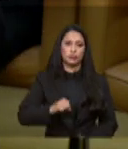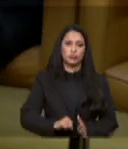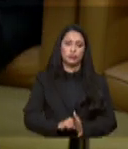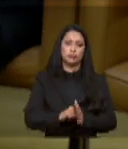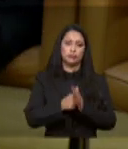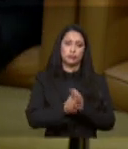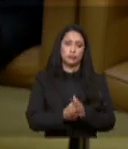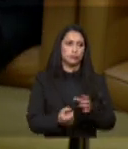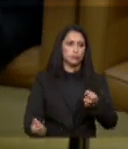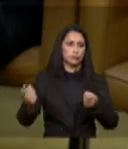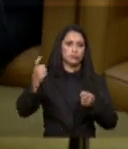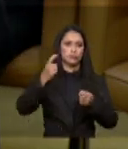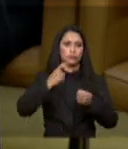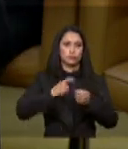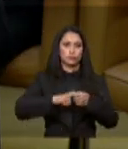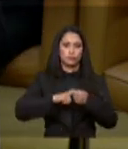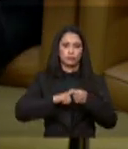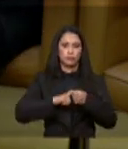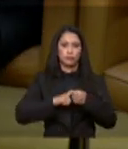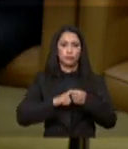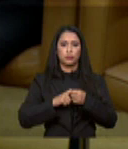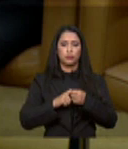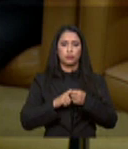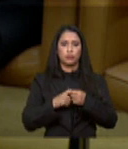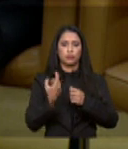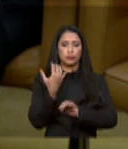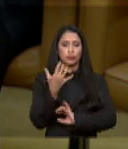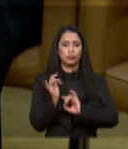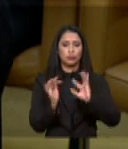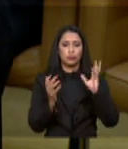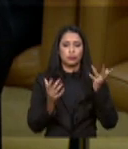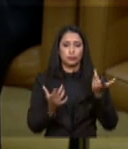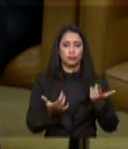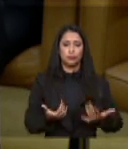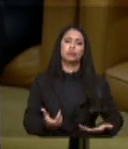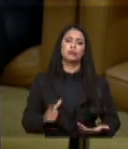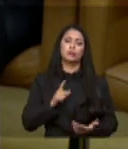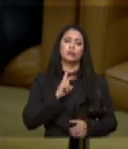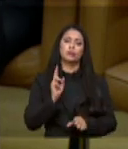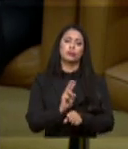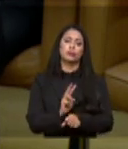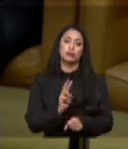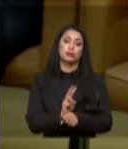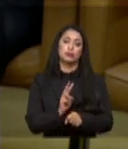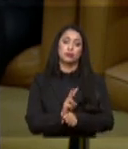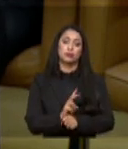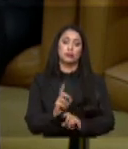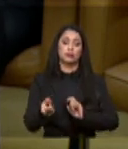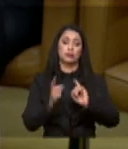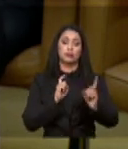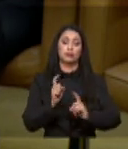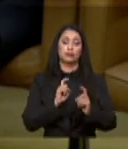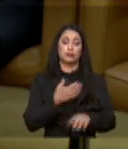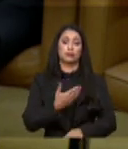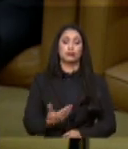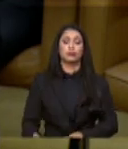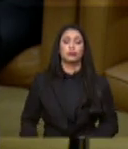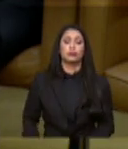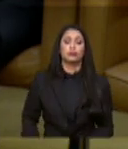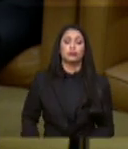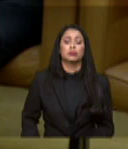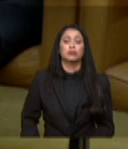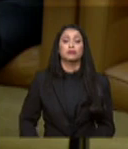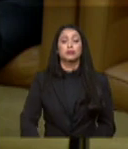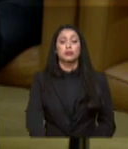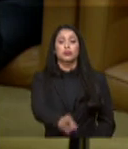Vedação de retrocesso ambiental, proibição de proteção insuficiente. A administração pública e a seus agentes